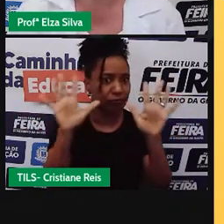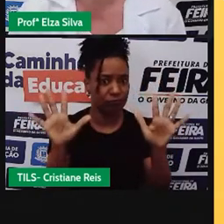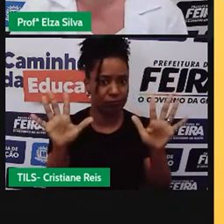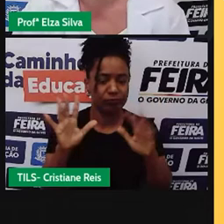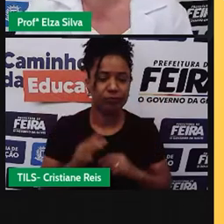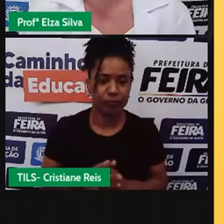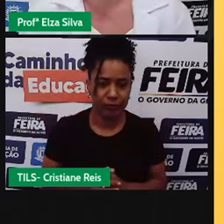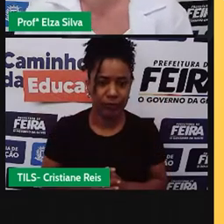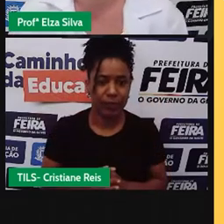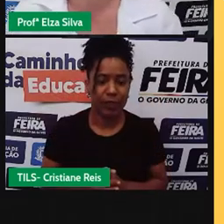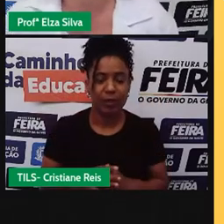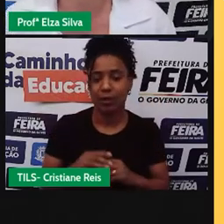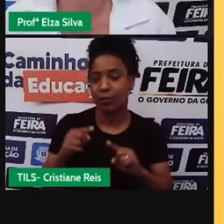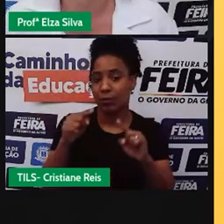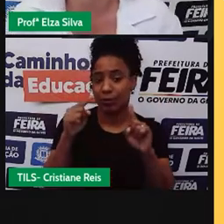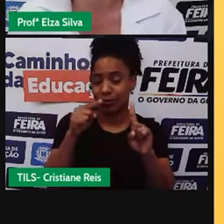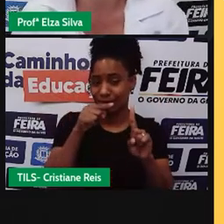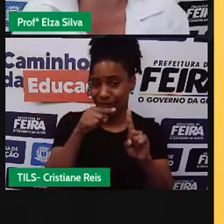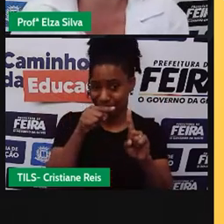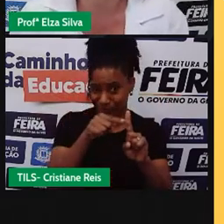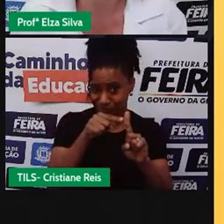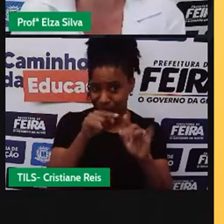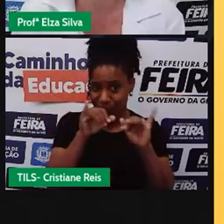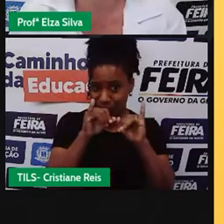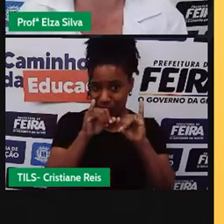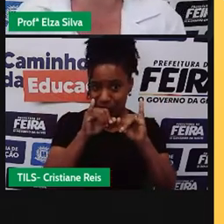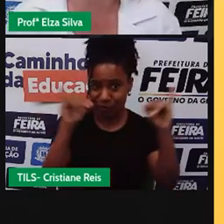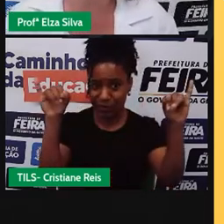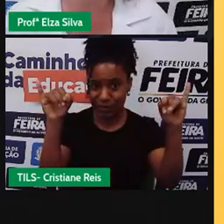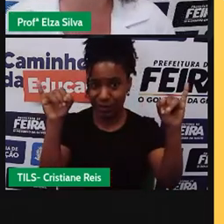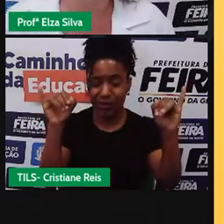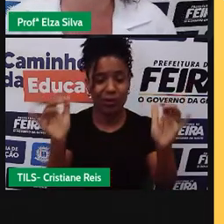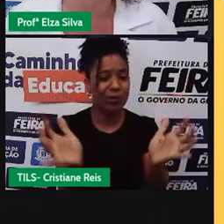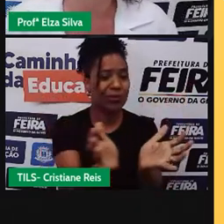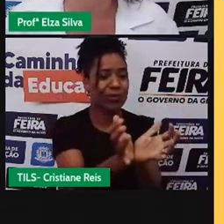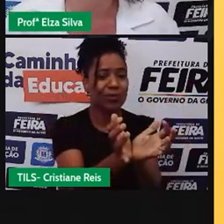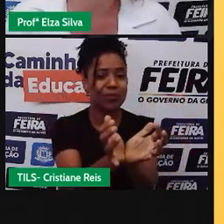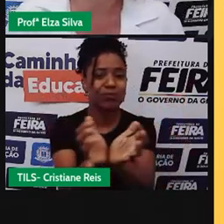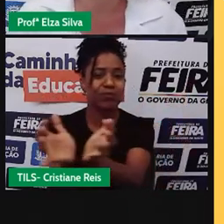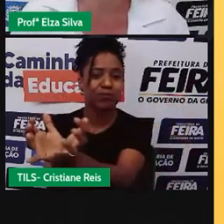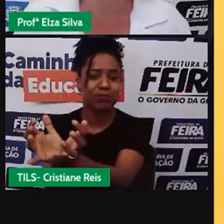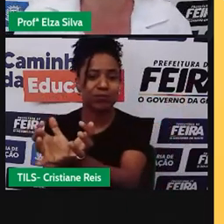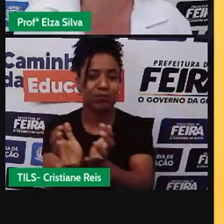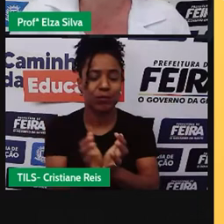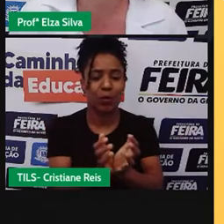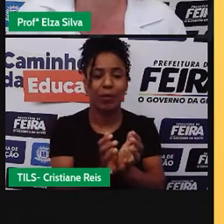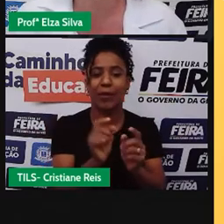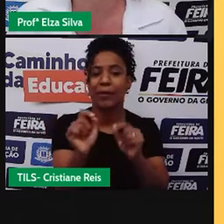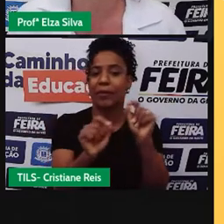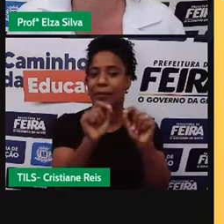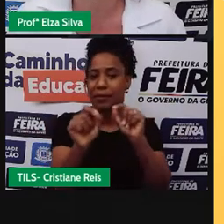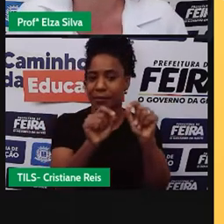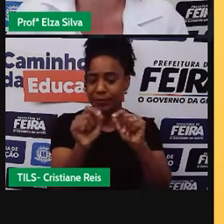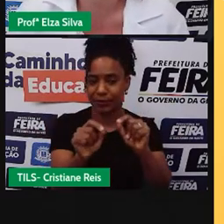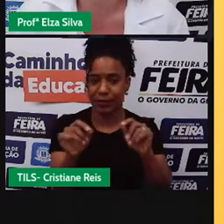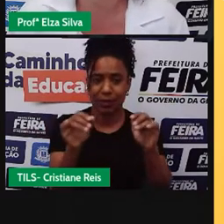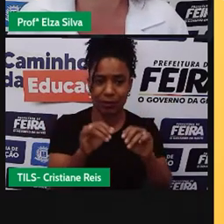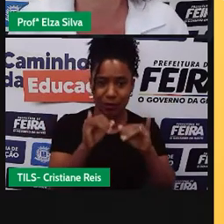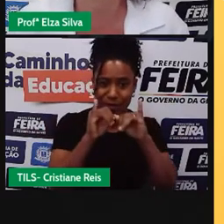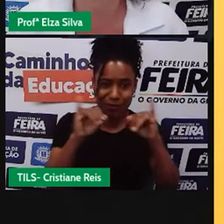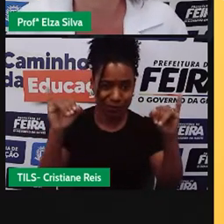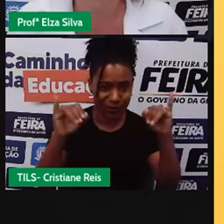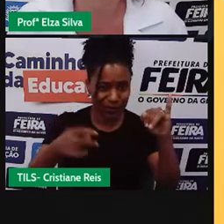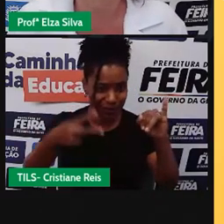Porque esse anúncio ele pretende alcançar um público específico. Então, por exemplo, o anúncio 2, que busca